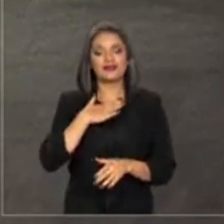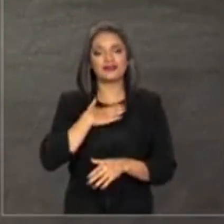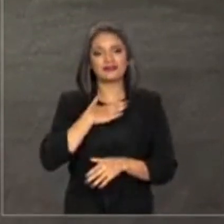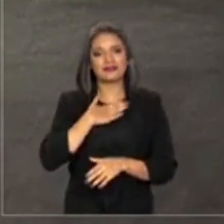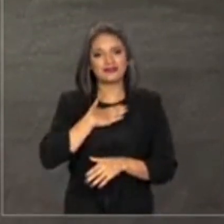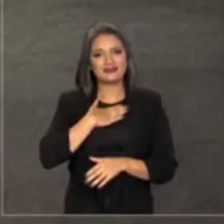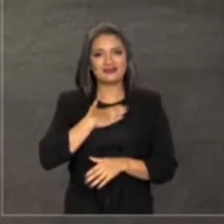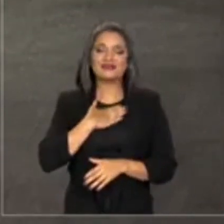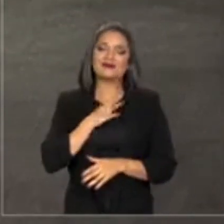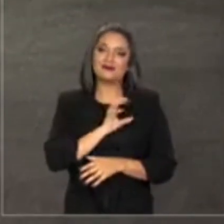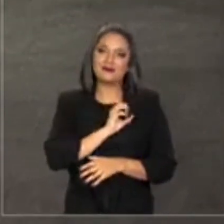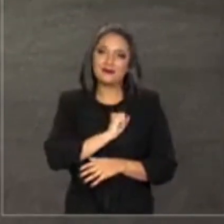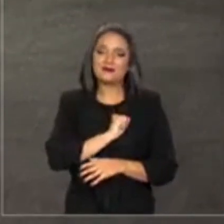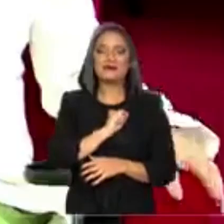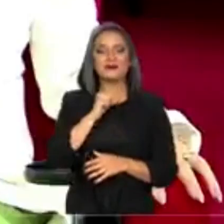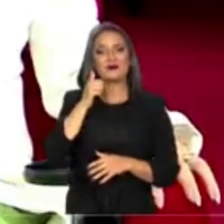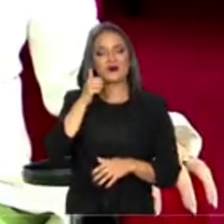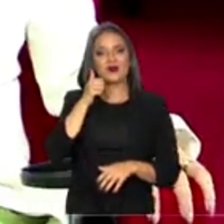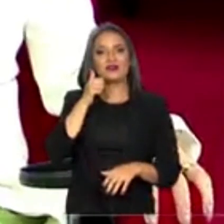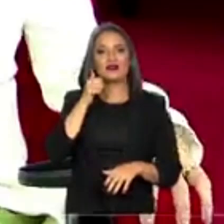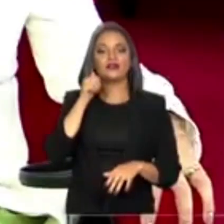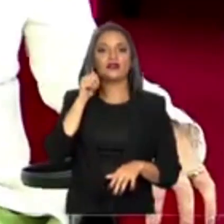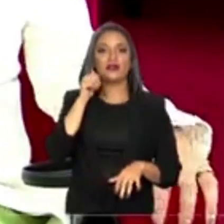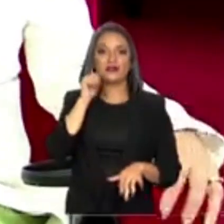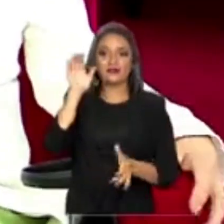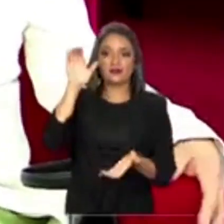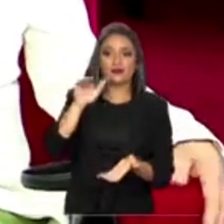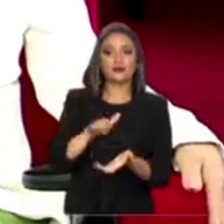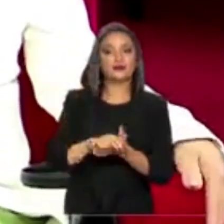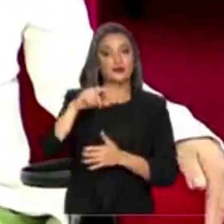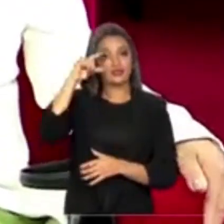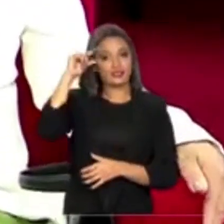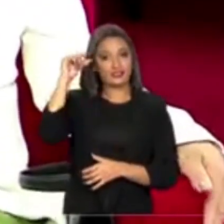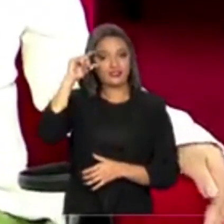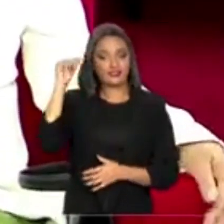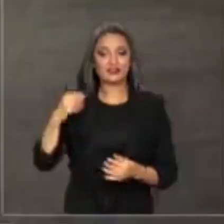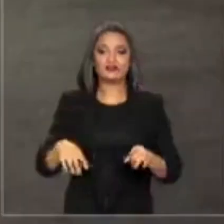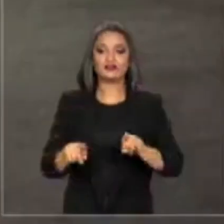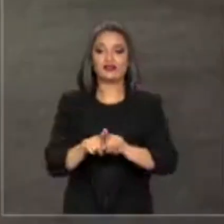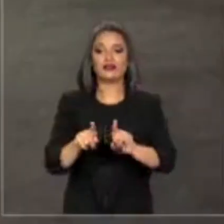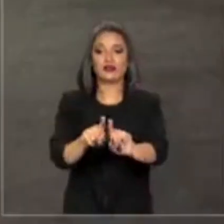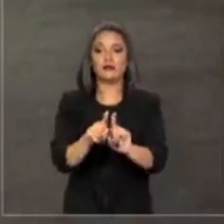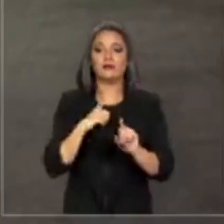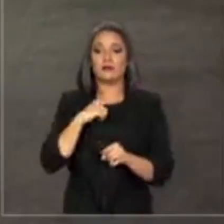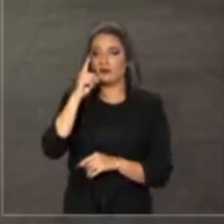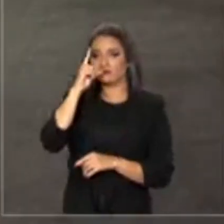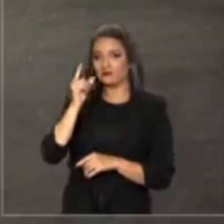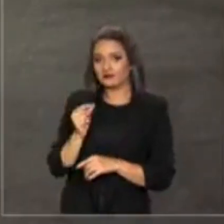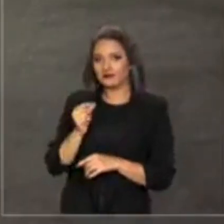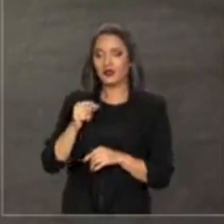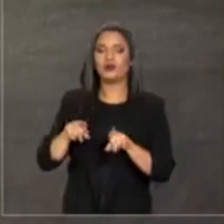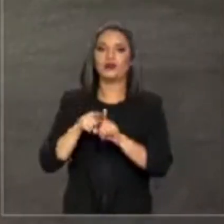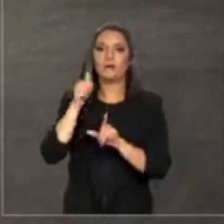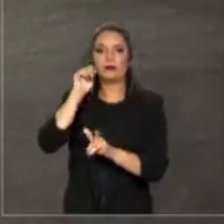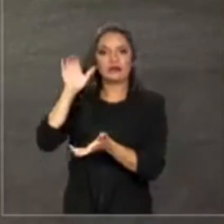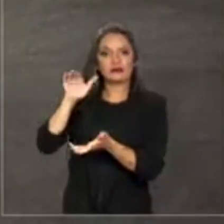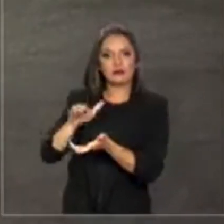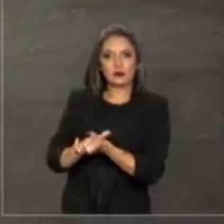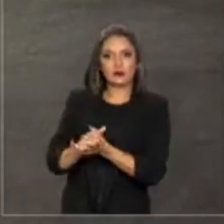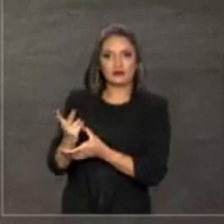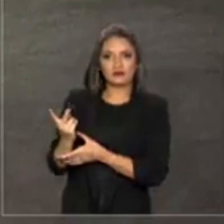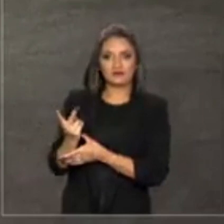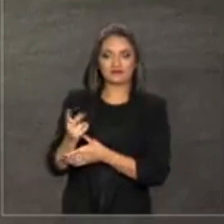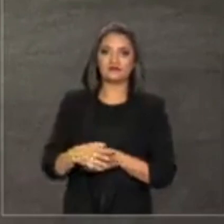Janja, quero cumprimentar o companheiro Geraldo Alckmin e a sua esposa Lu Alckmin,